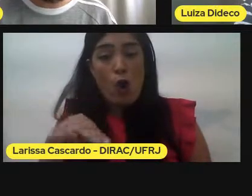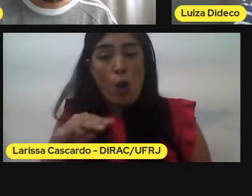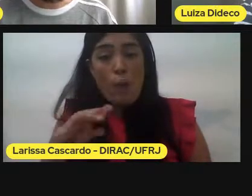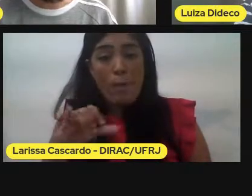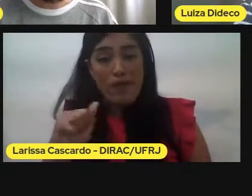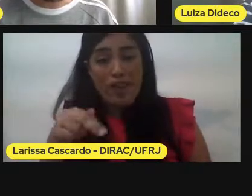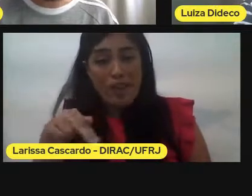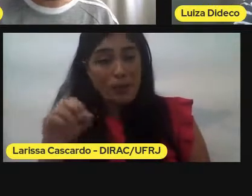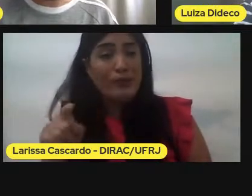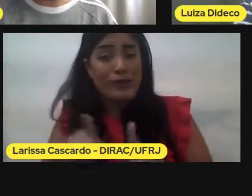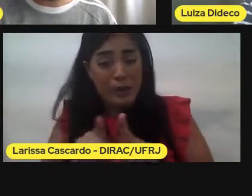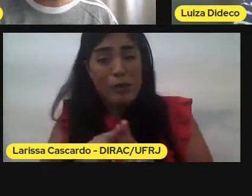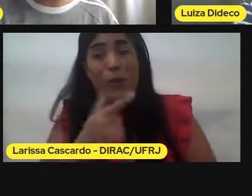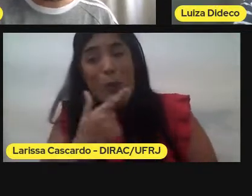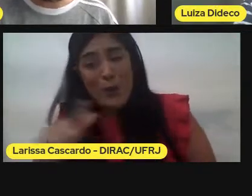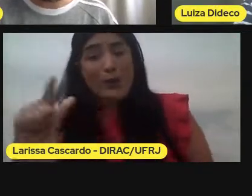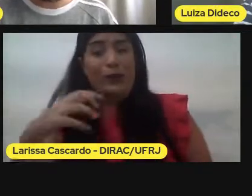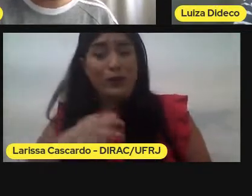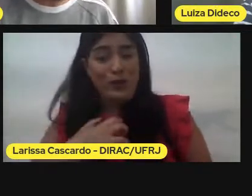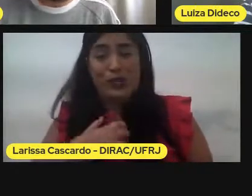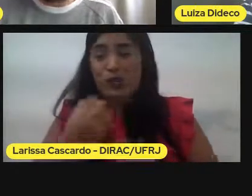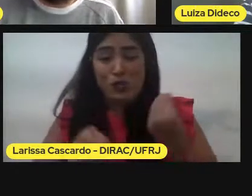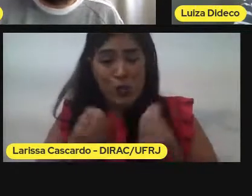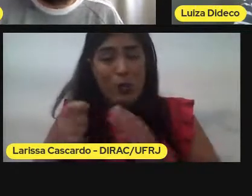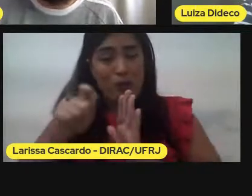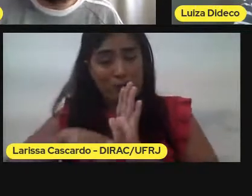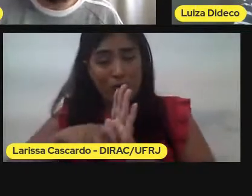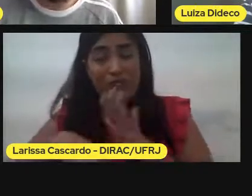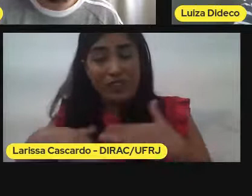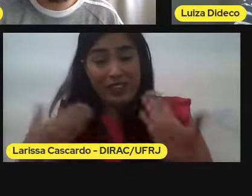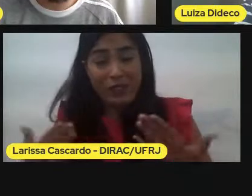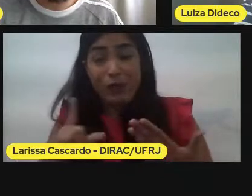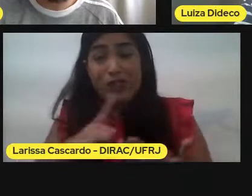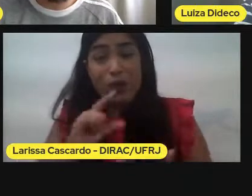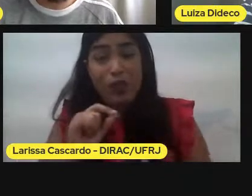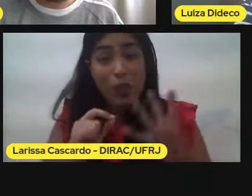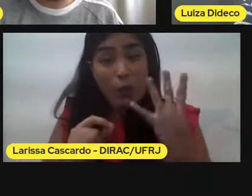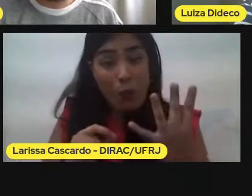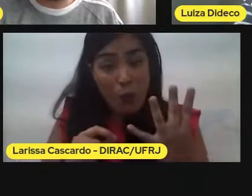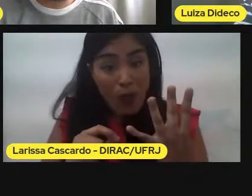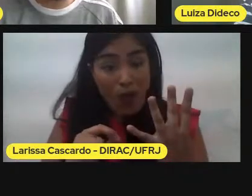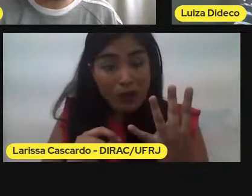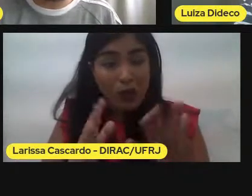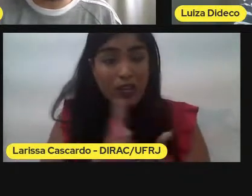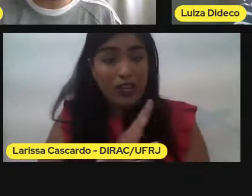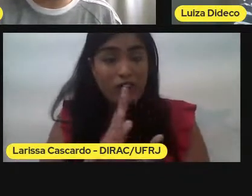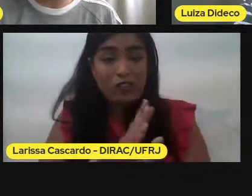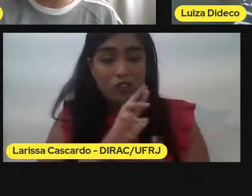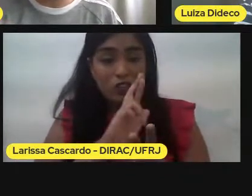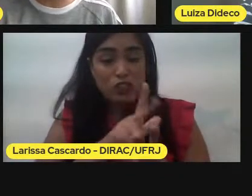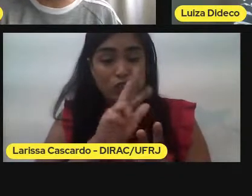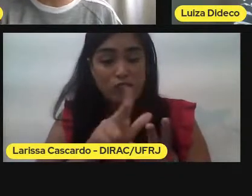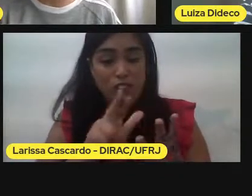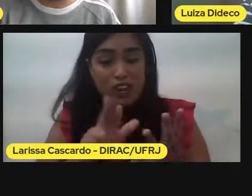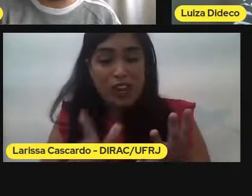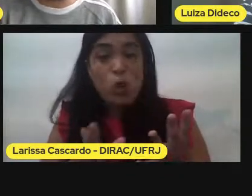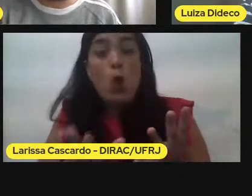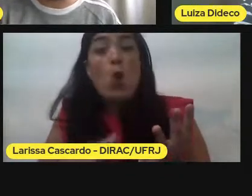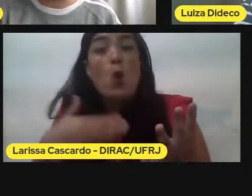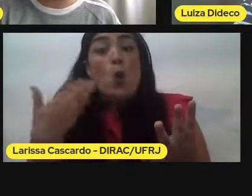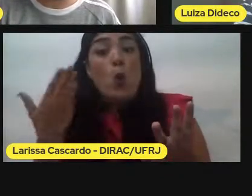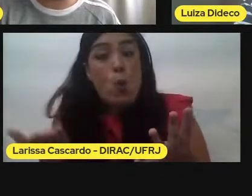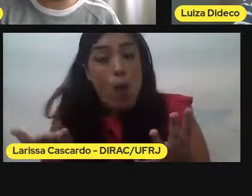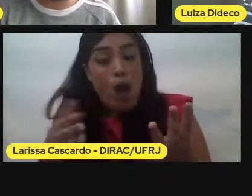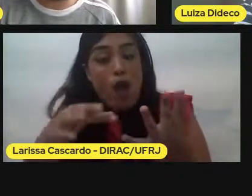Isso quer dizer o seguinte: nós temos ali quatro livros diferentes. E nenhum deles nós sabemos qual que seria o concebido